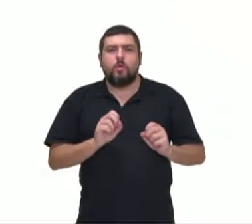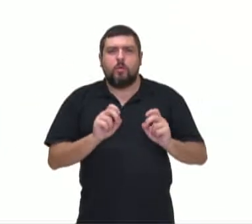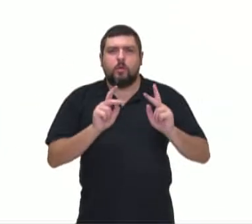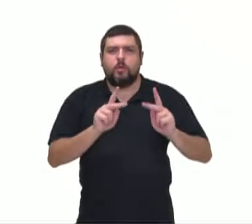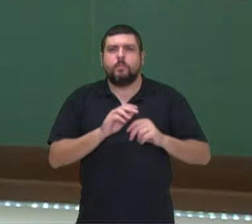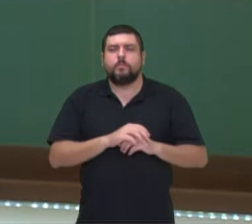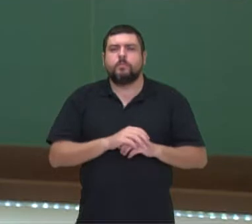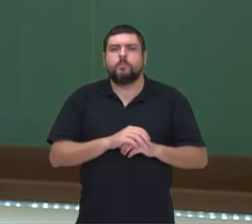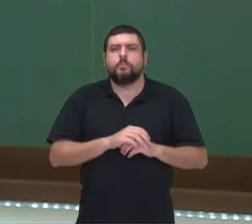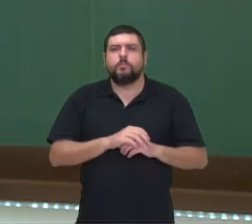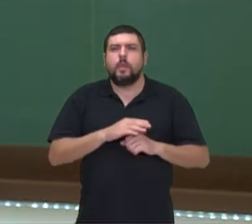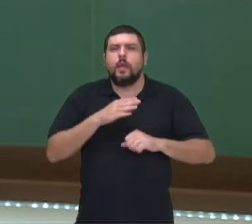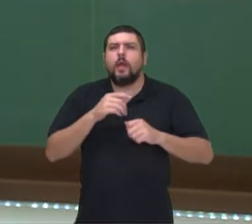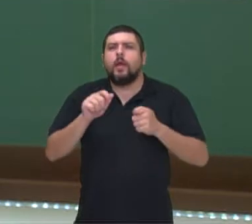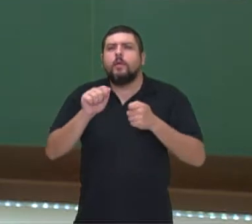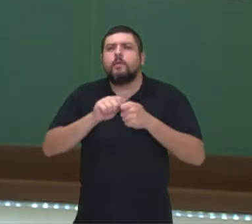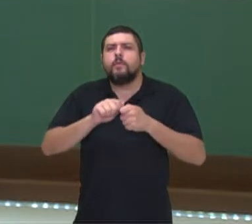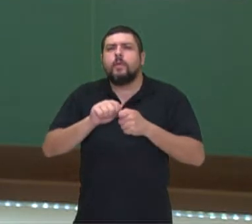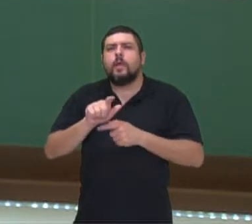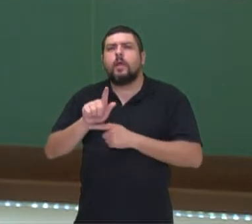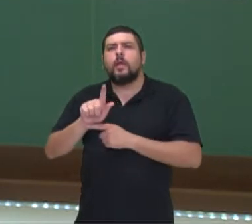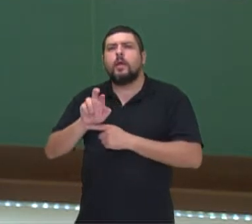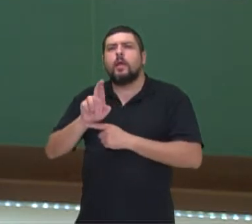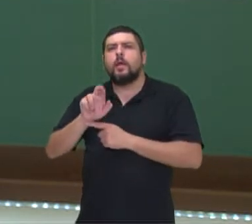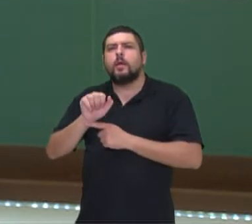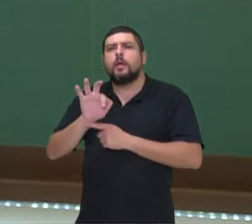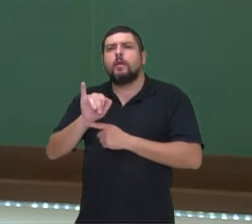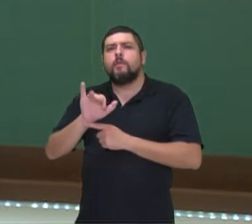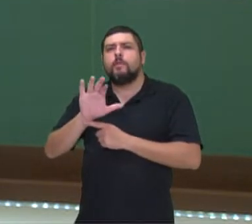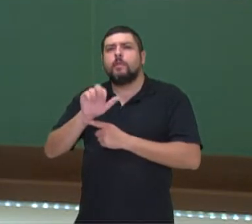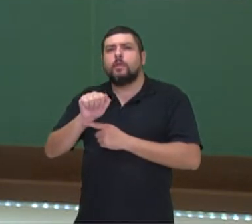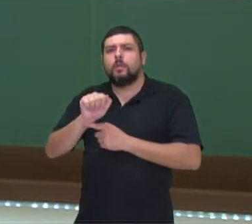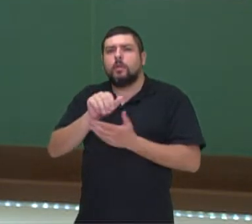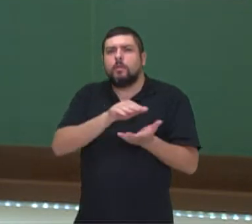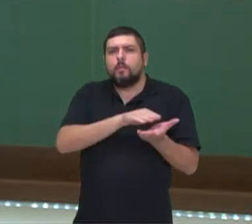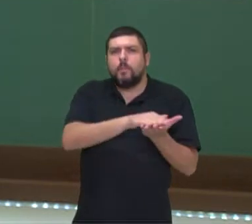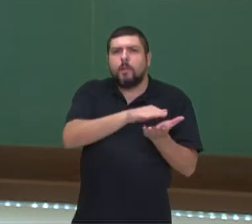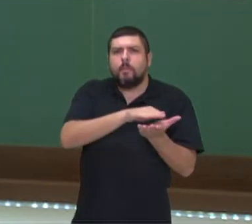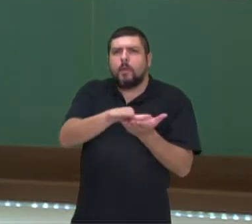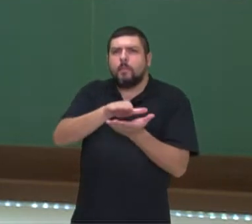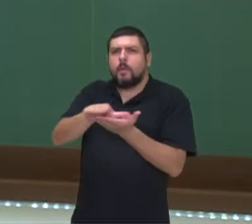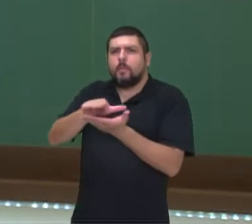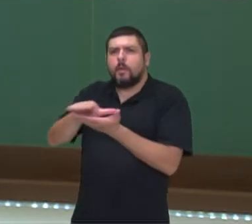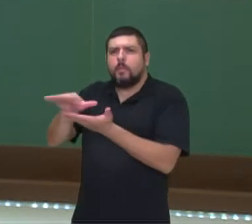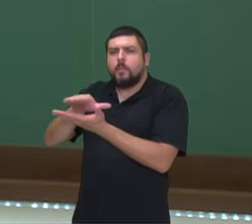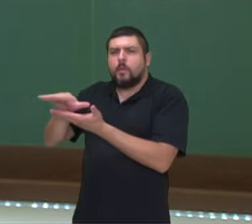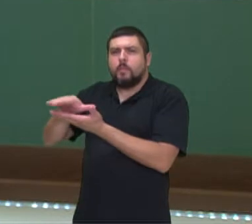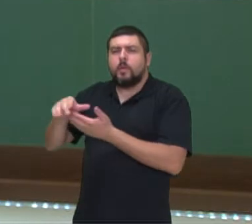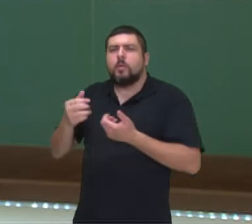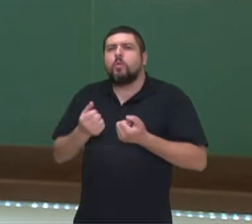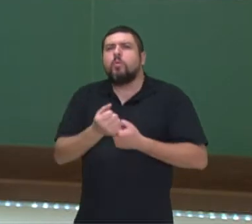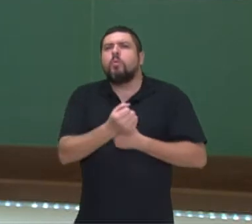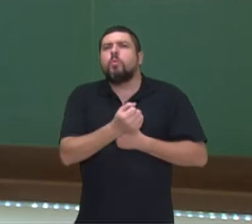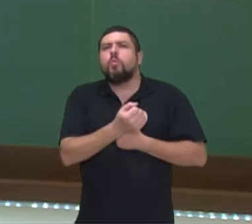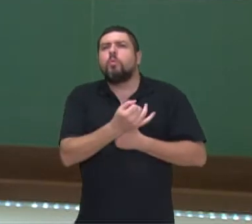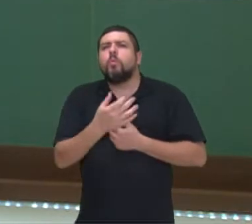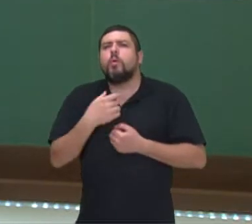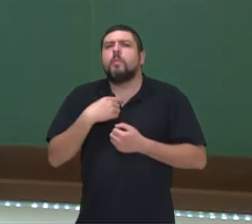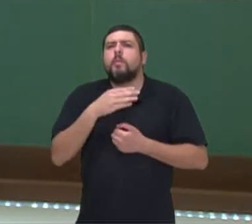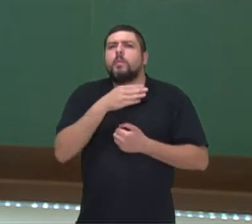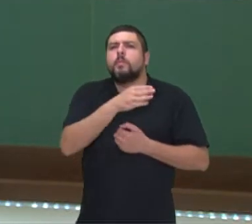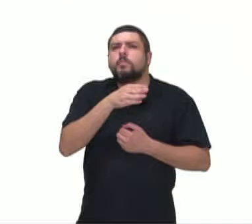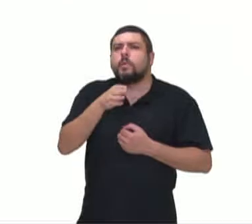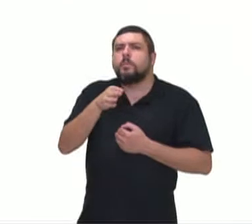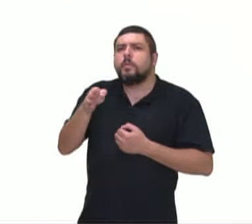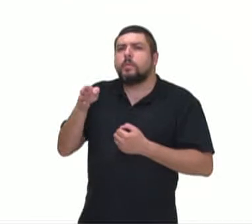gente? Aí ele foi pesquisar esse folheto para fazer a produção dele, lá para a empresa, para ele fazer uma divulgação, né? Então, olha